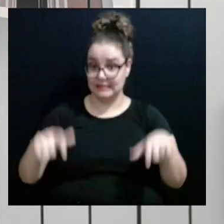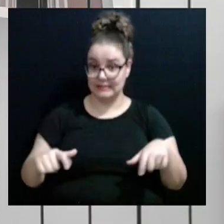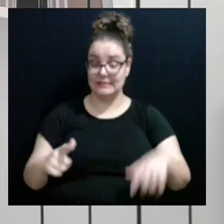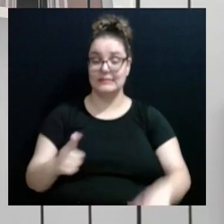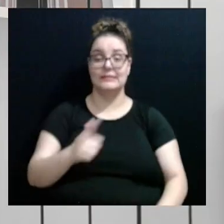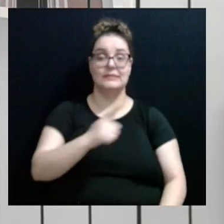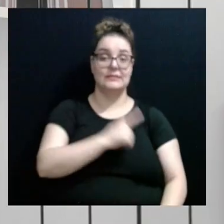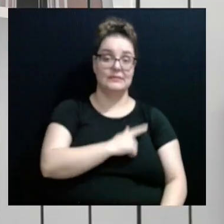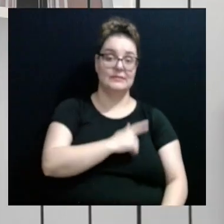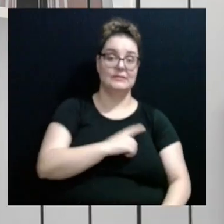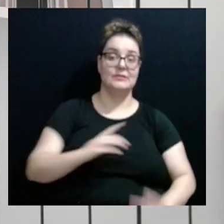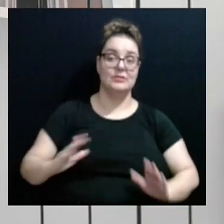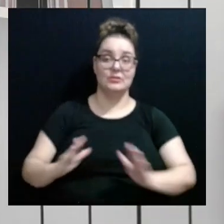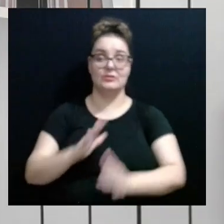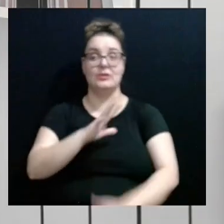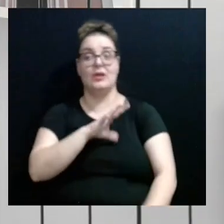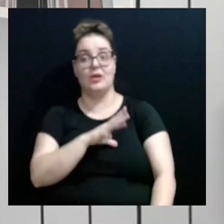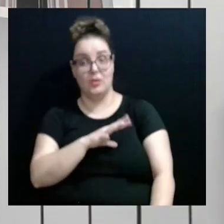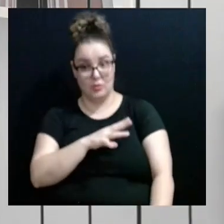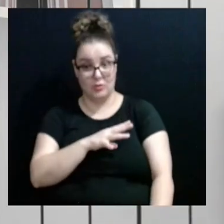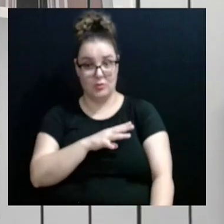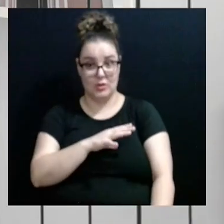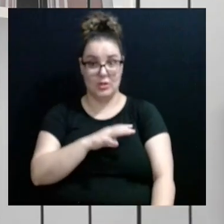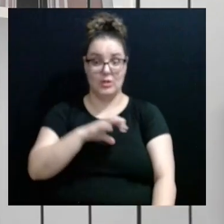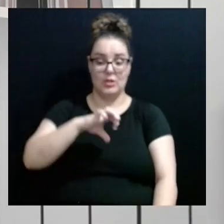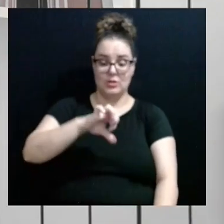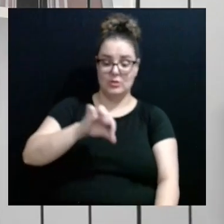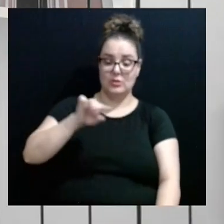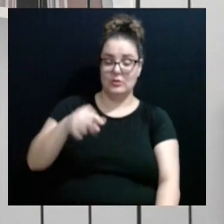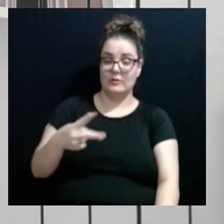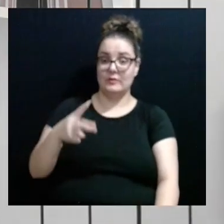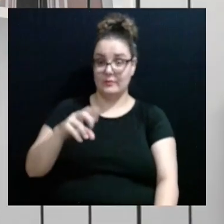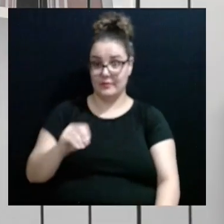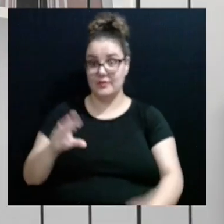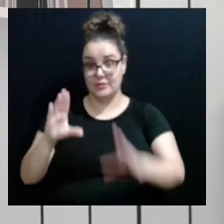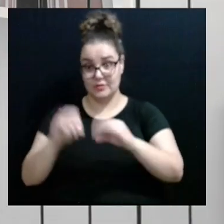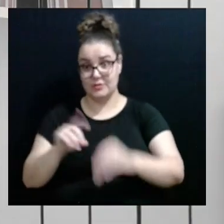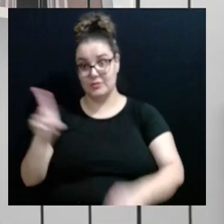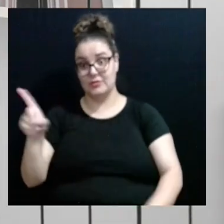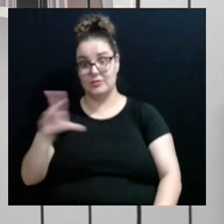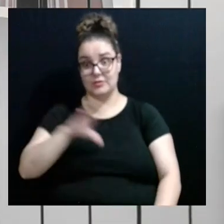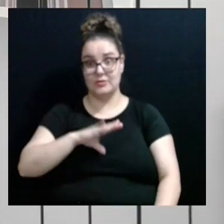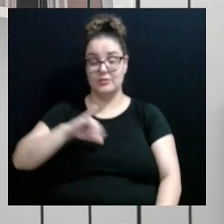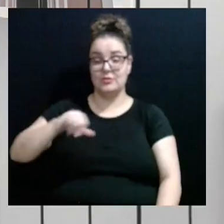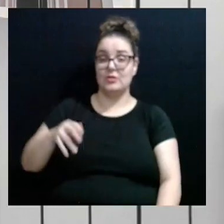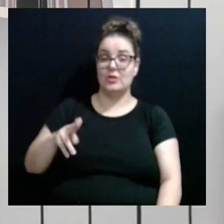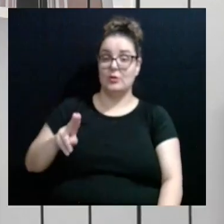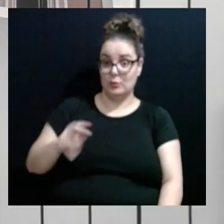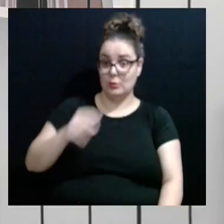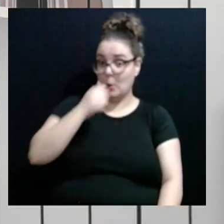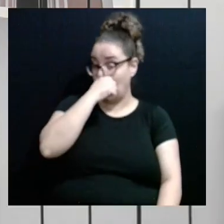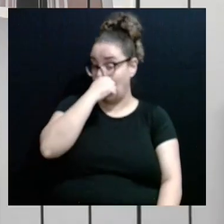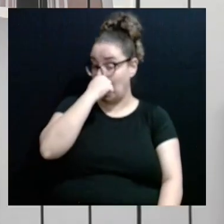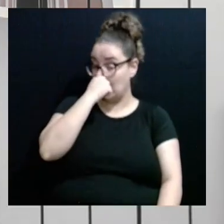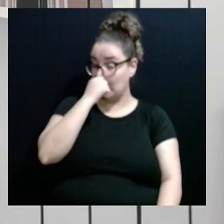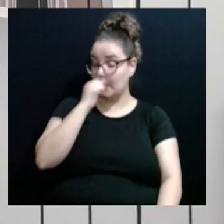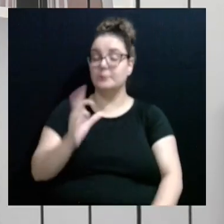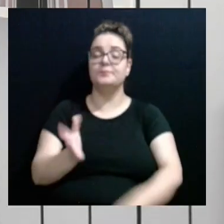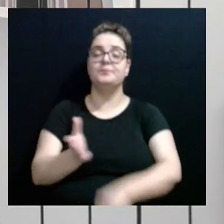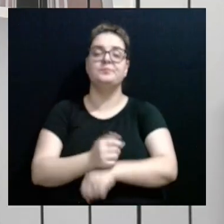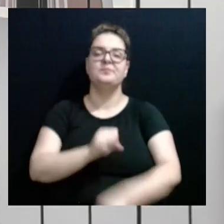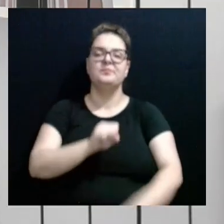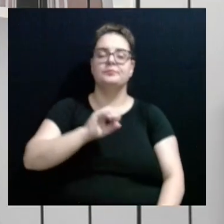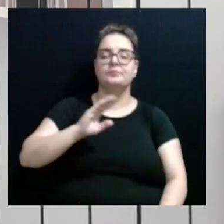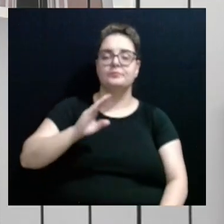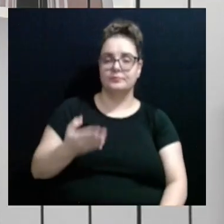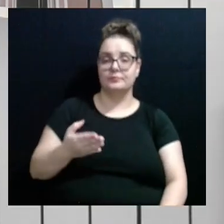o Corinthians às 9h20 da noite na cidade de Jaú. Um pouco mais cedo, às 8h30 da noite,